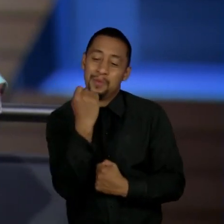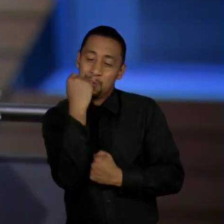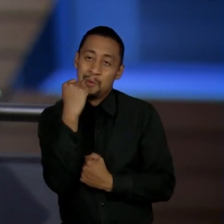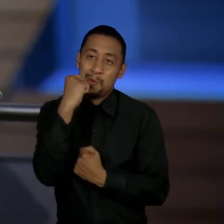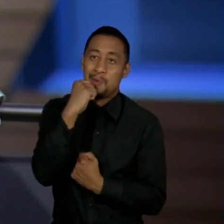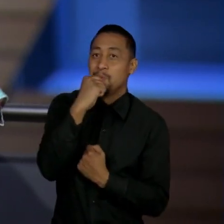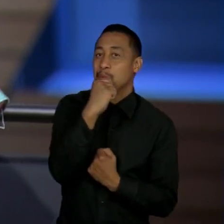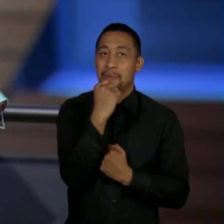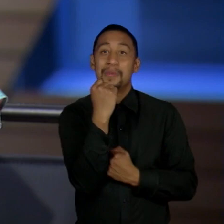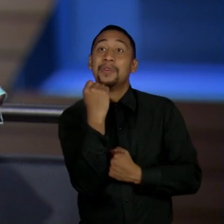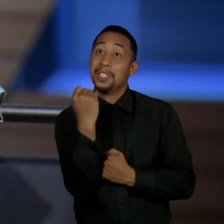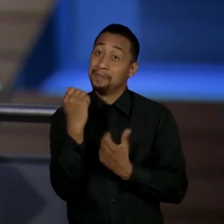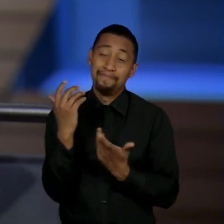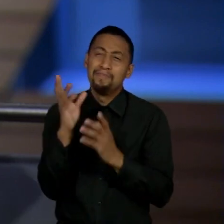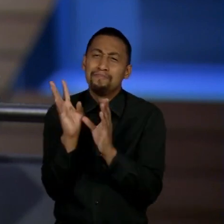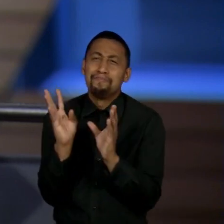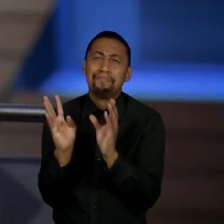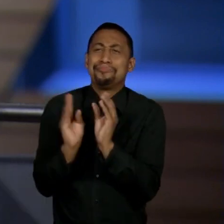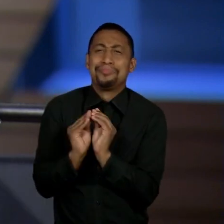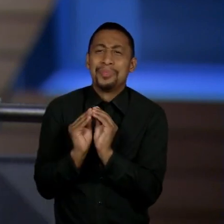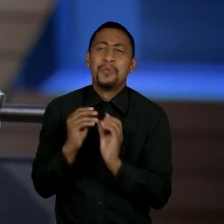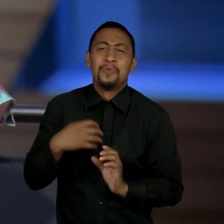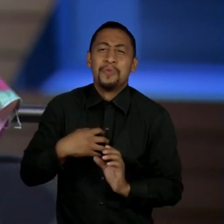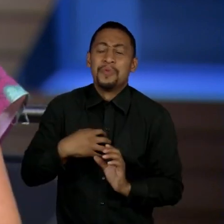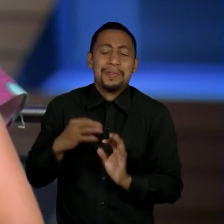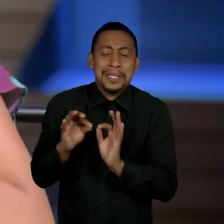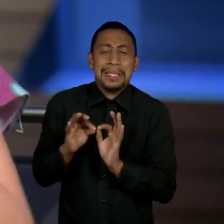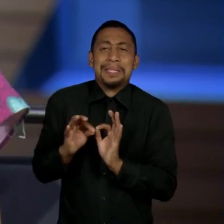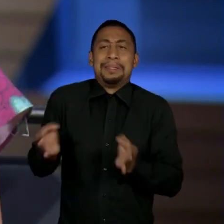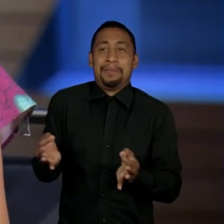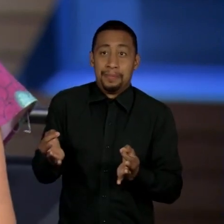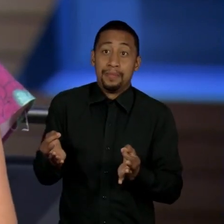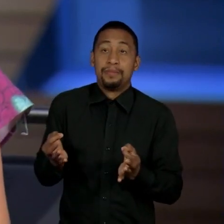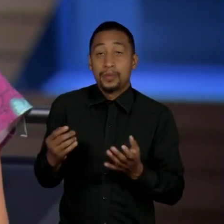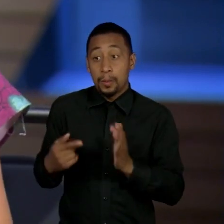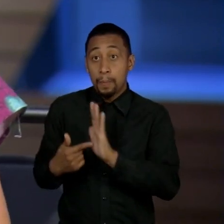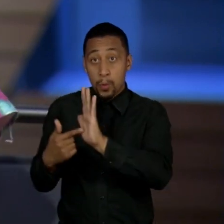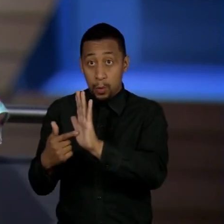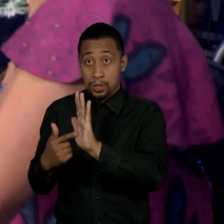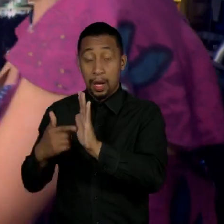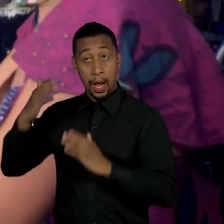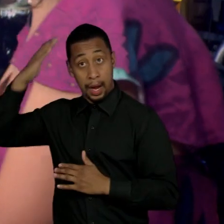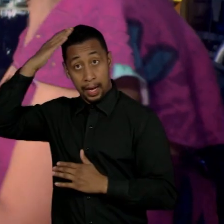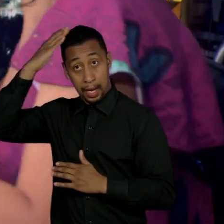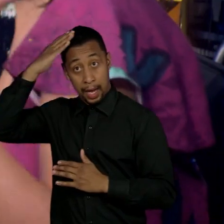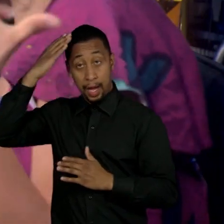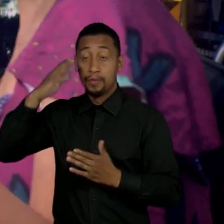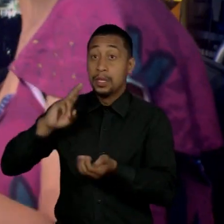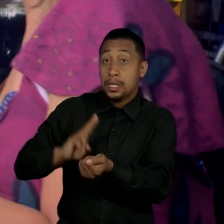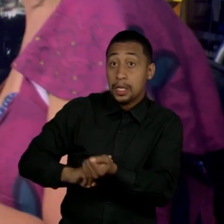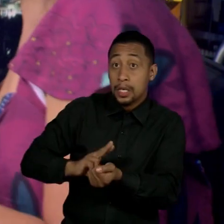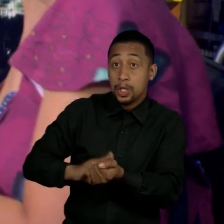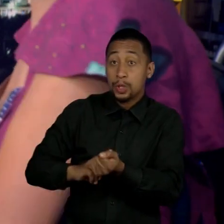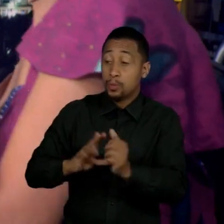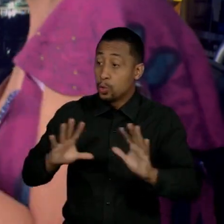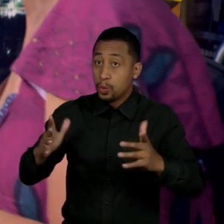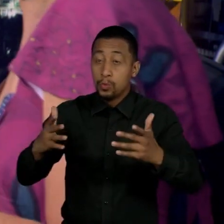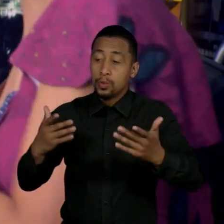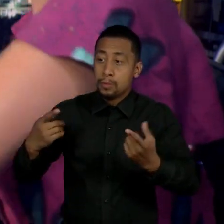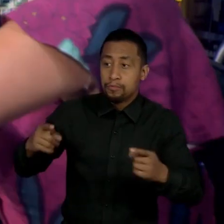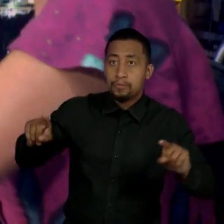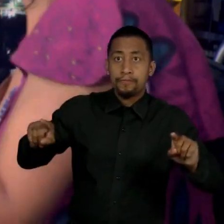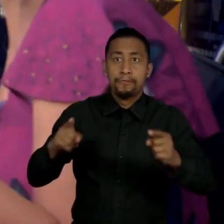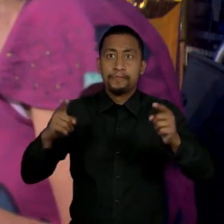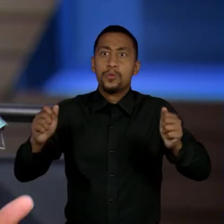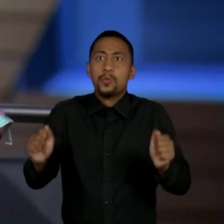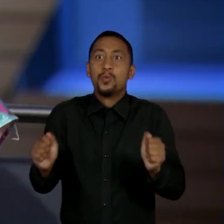banda, né? Num resumo, assim, num jeito bem essencial, que é o grave, o ritmo e a harmonia, e todo mundo cantando junto, e a festa está